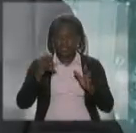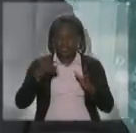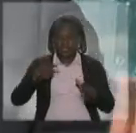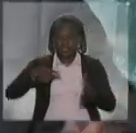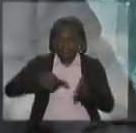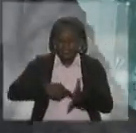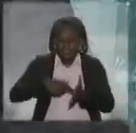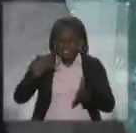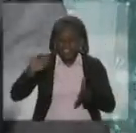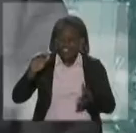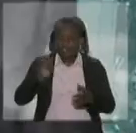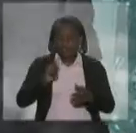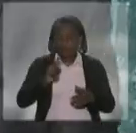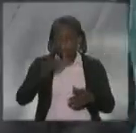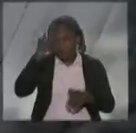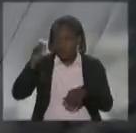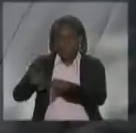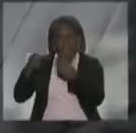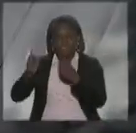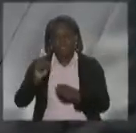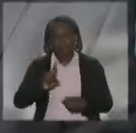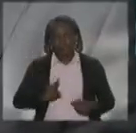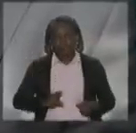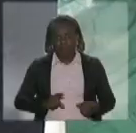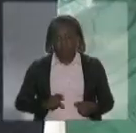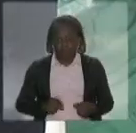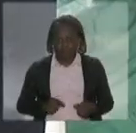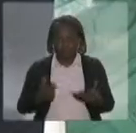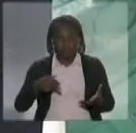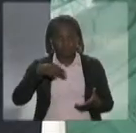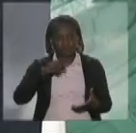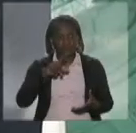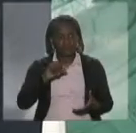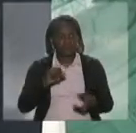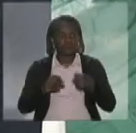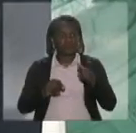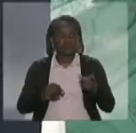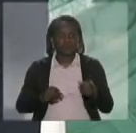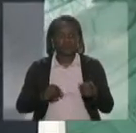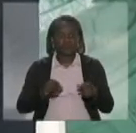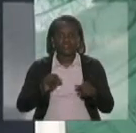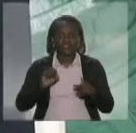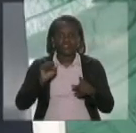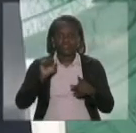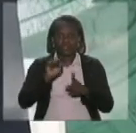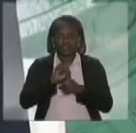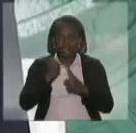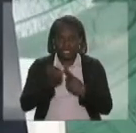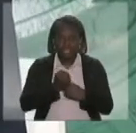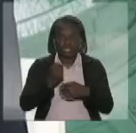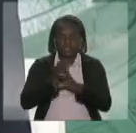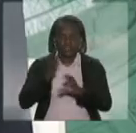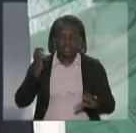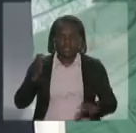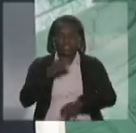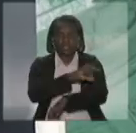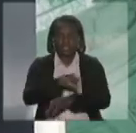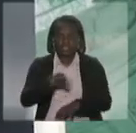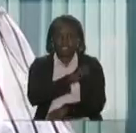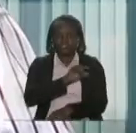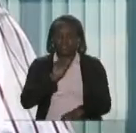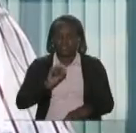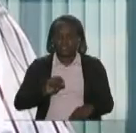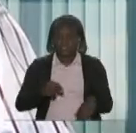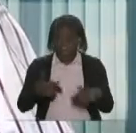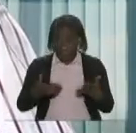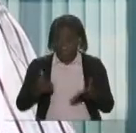ferida e não prejudicando os servidores no qual é o posicionamento da sociedade dos engenheiros e arquitetos do rio você